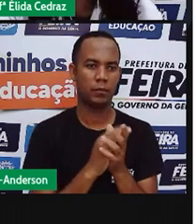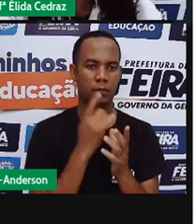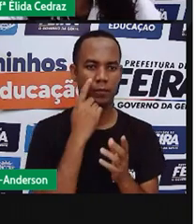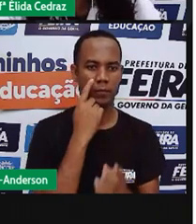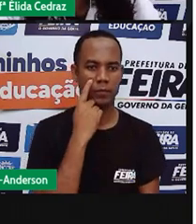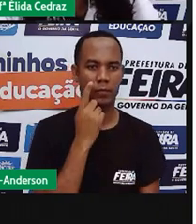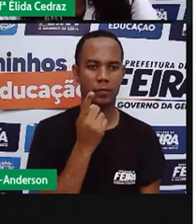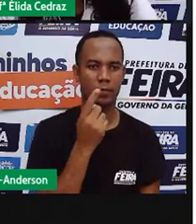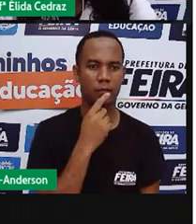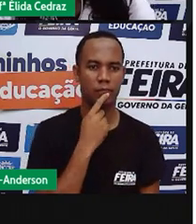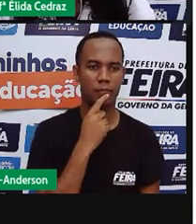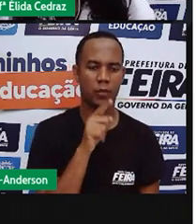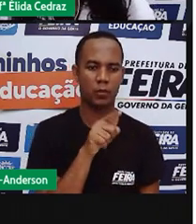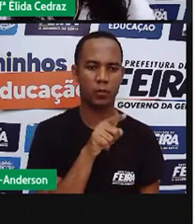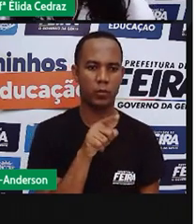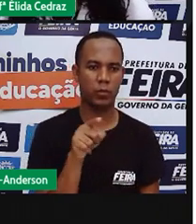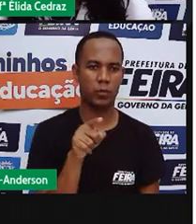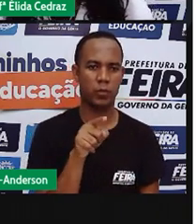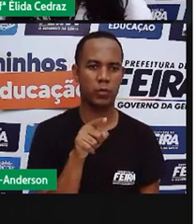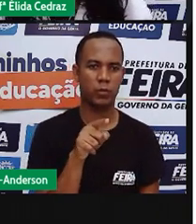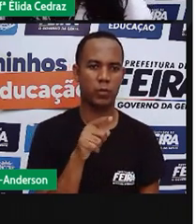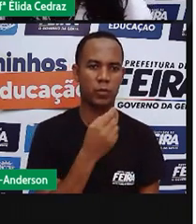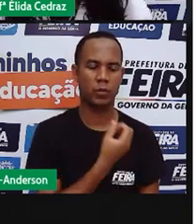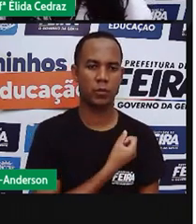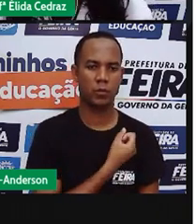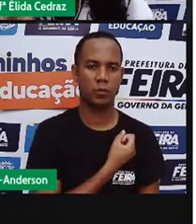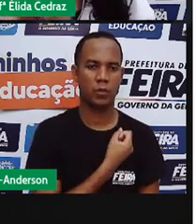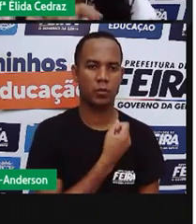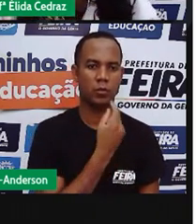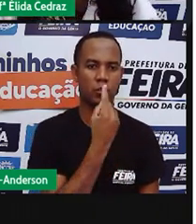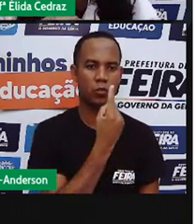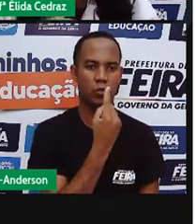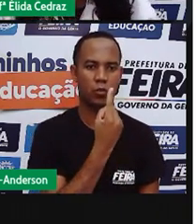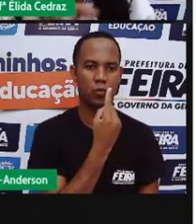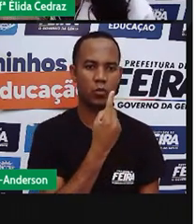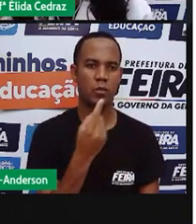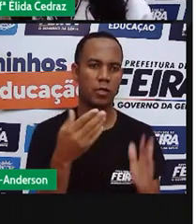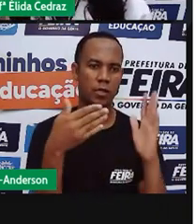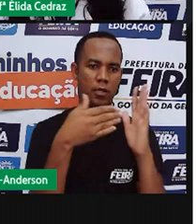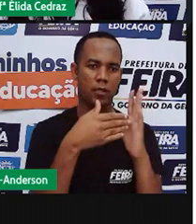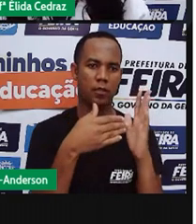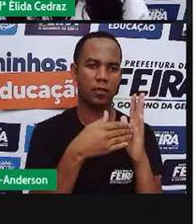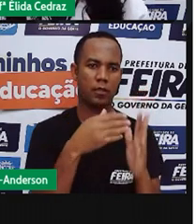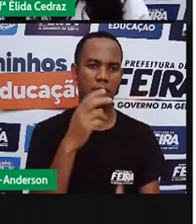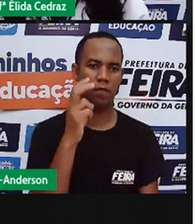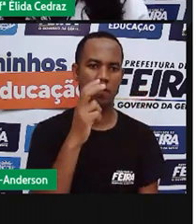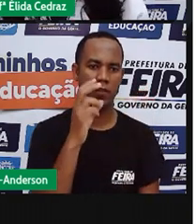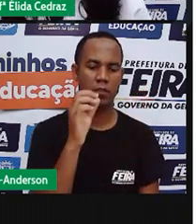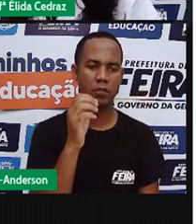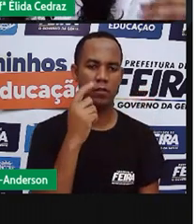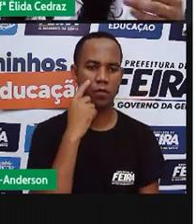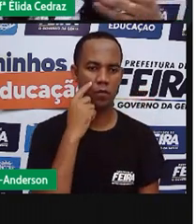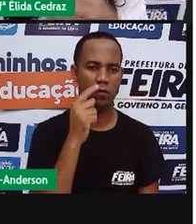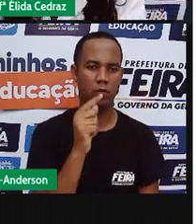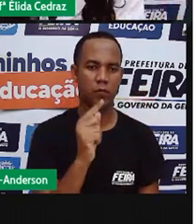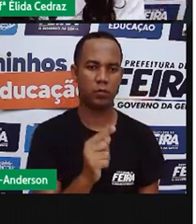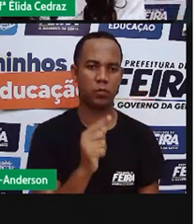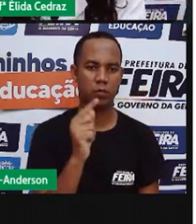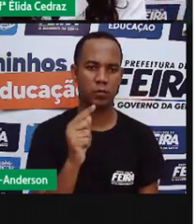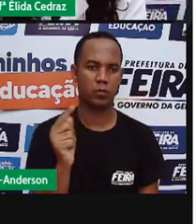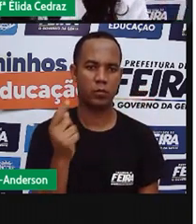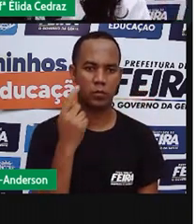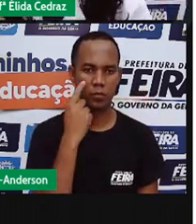ó, na linha onde a Pró colocou os números de 1 a 20 e vai pular três casinhas. Ah, ó, e